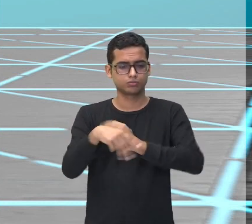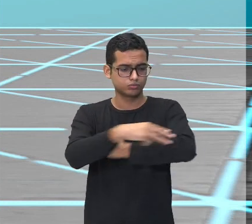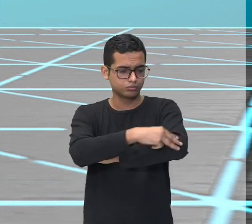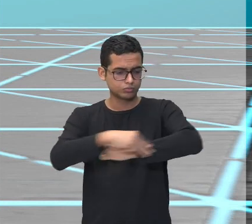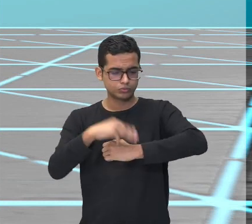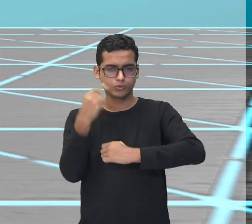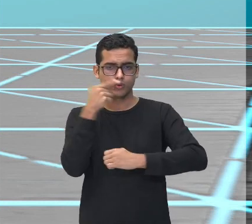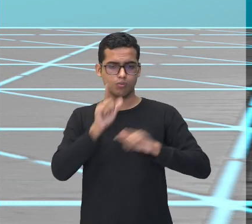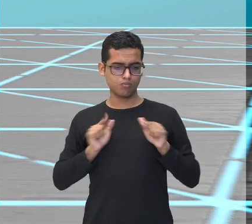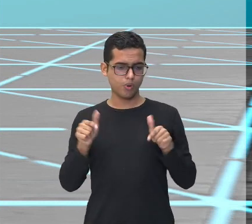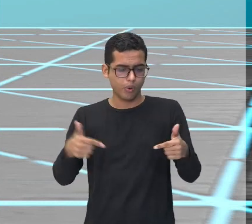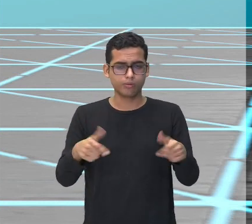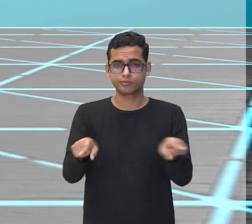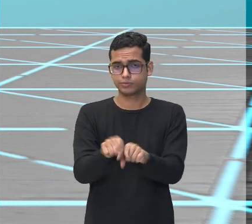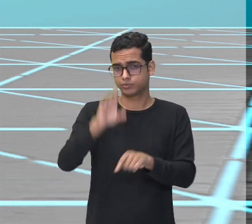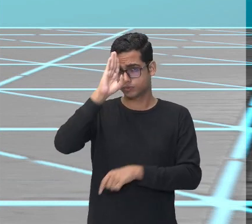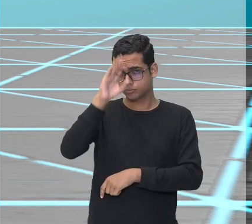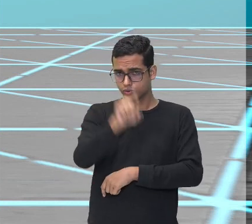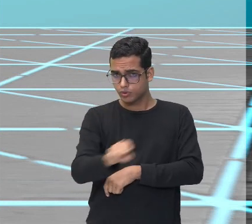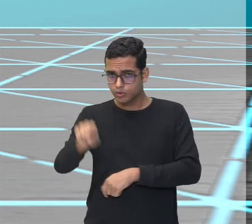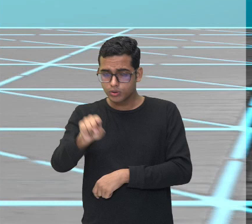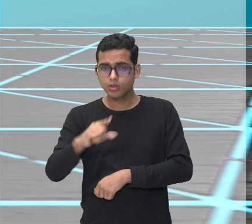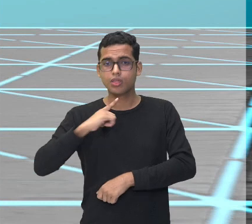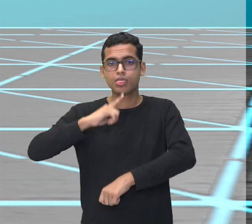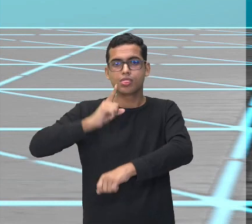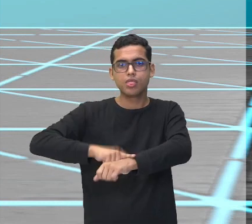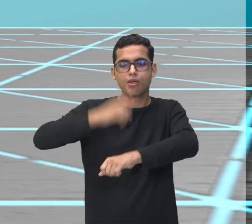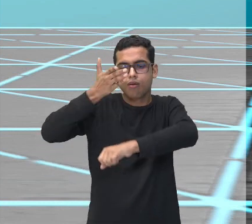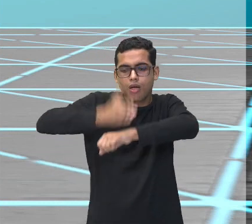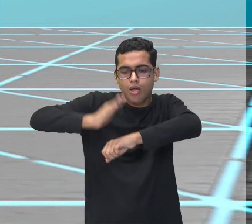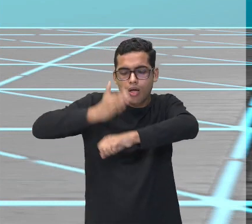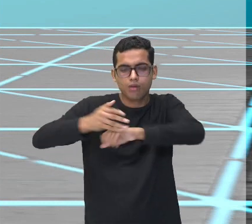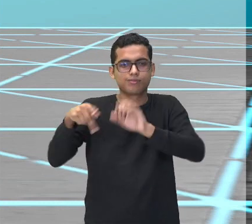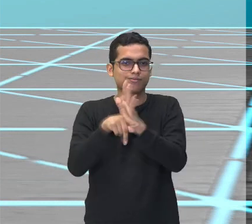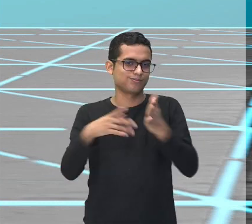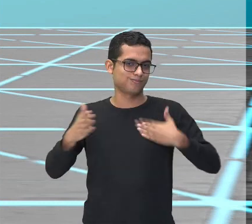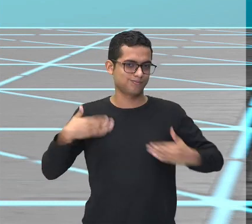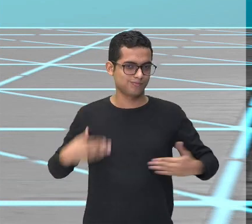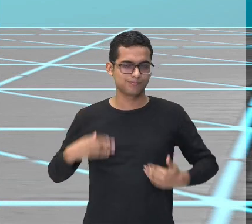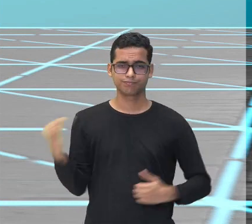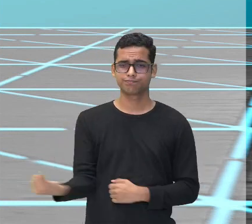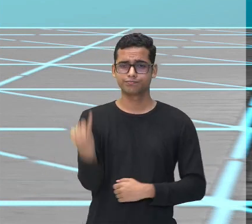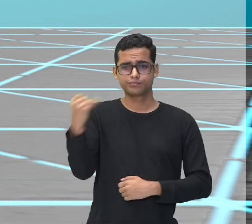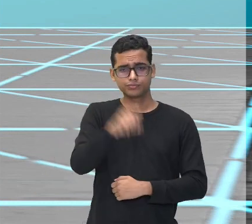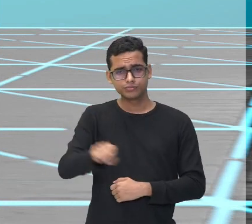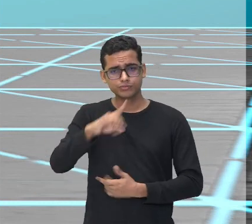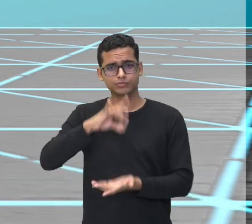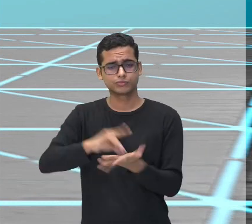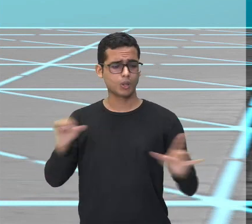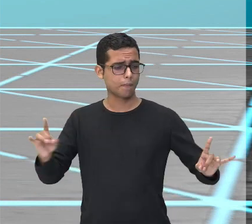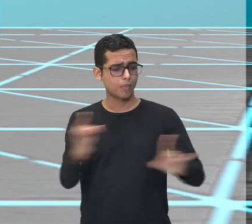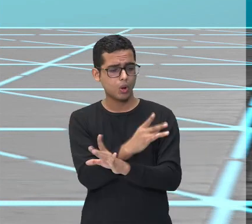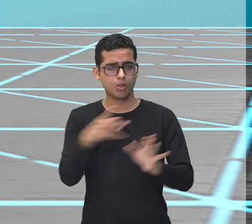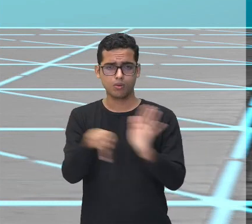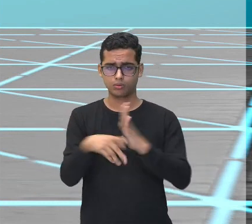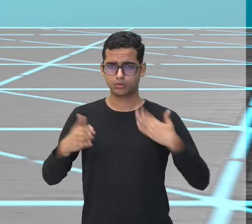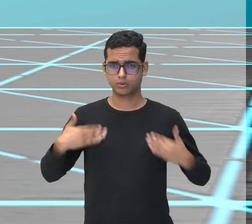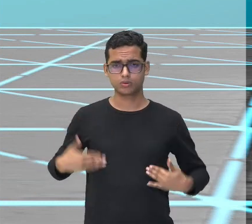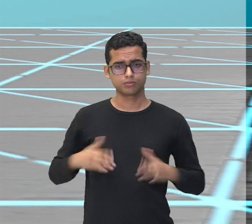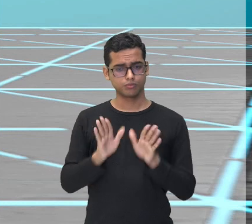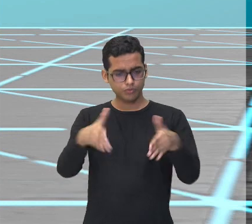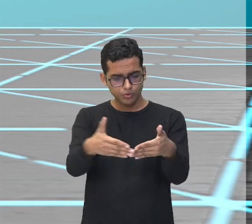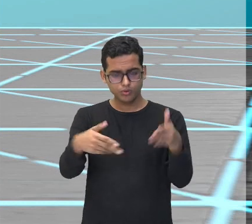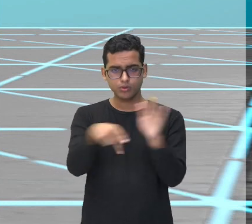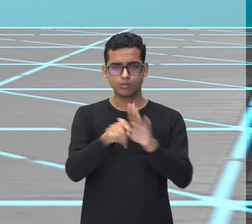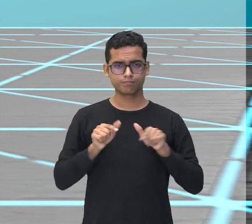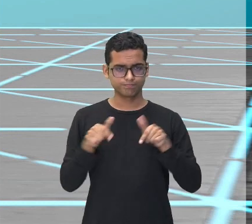atividade, principalmente quando você vai fazer algum exercício físico. É importante que você prepare o seu corpo para aquela atividade. E